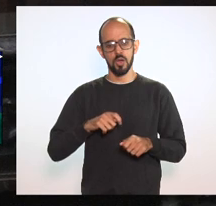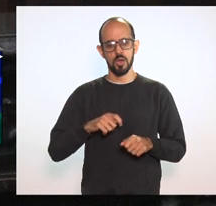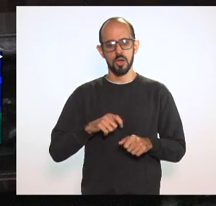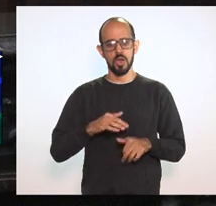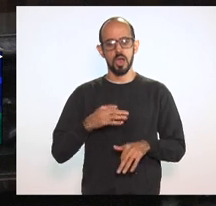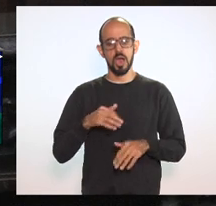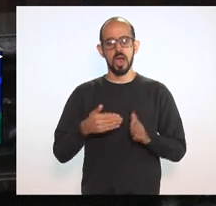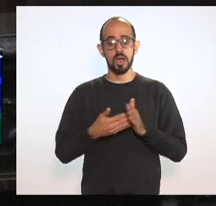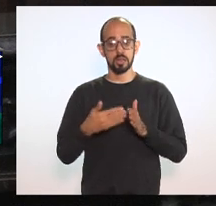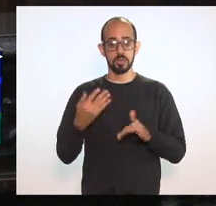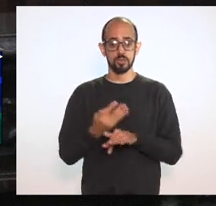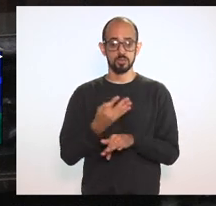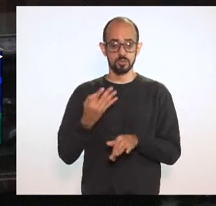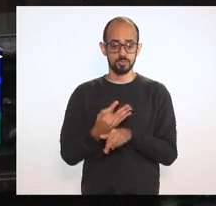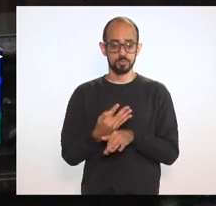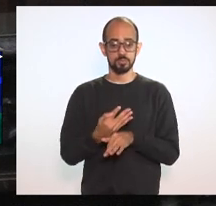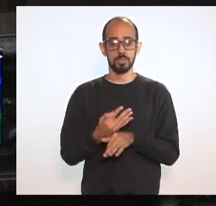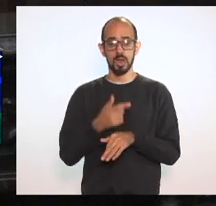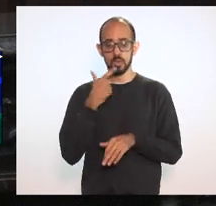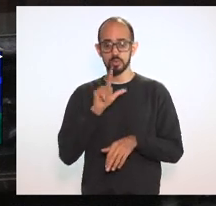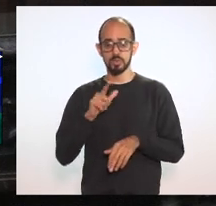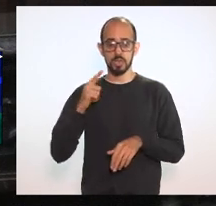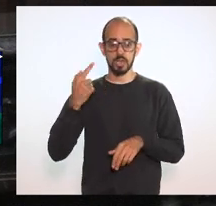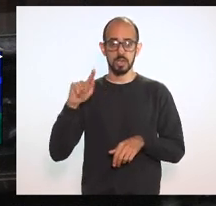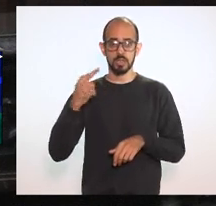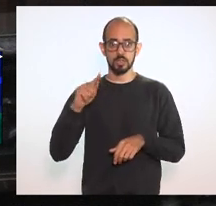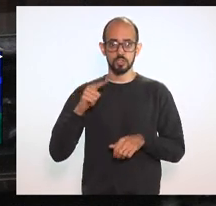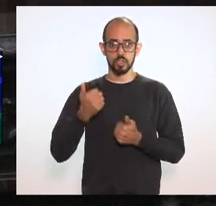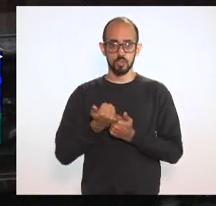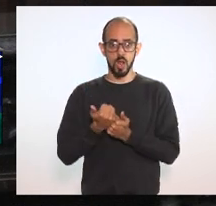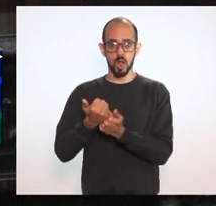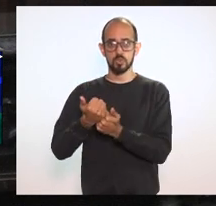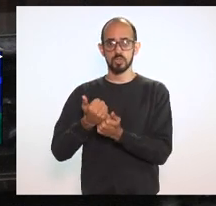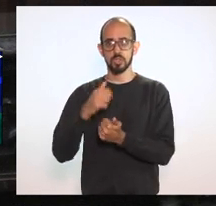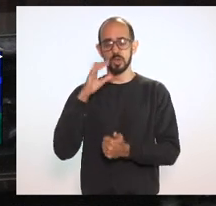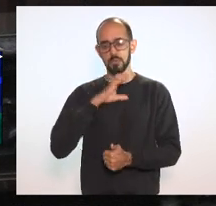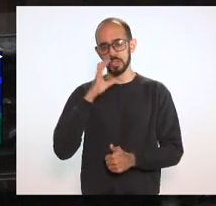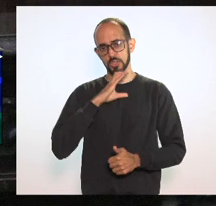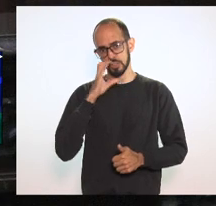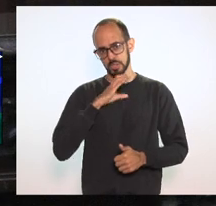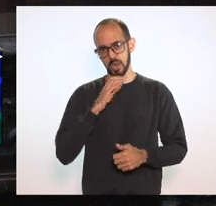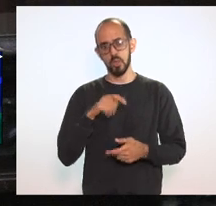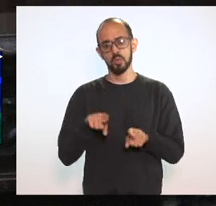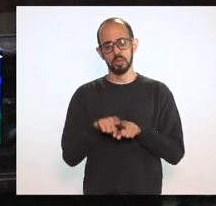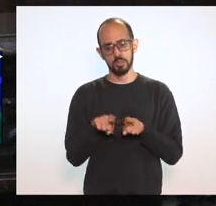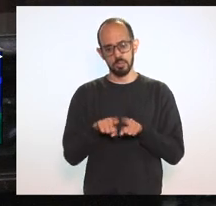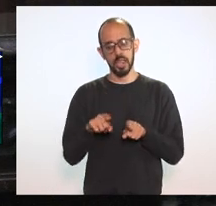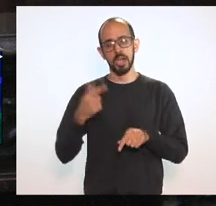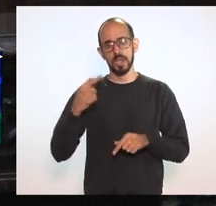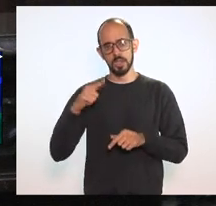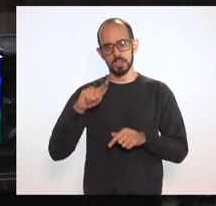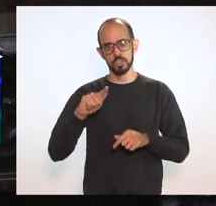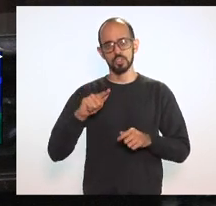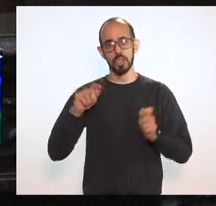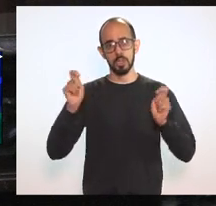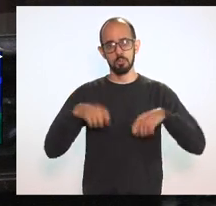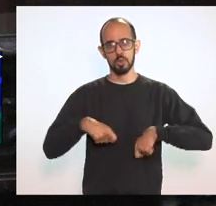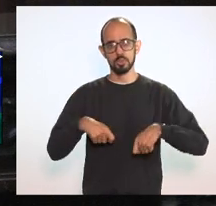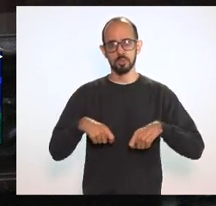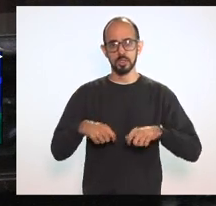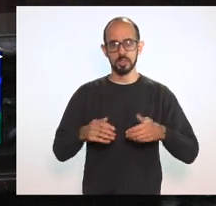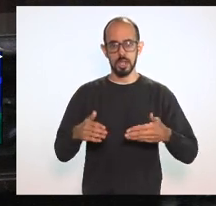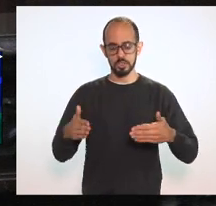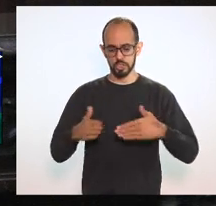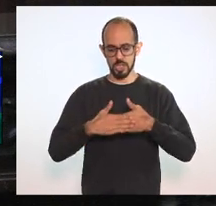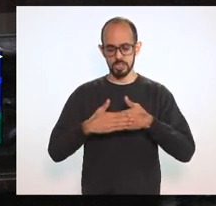exaustão para garantir o auxílio emergencial para garantir a possibilidade de